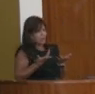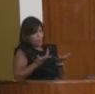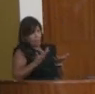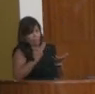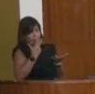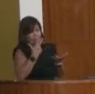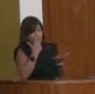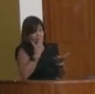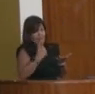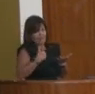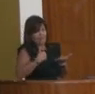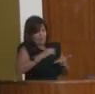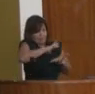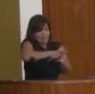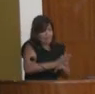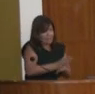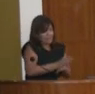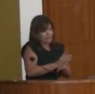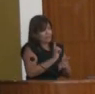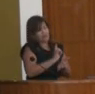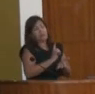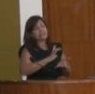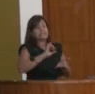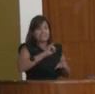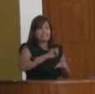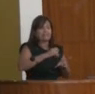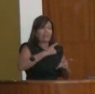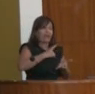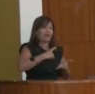discriminar. Basta que ela efetivamente esteja discriminando.